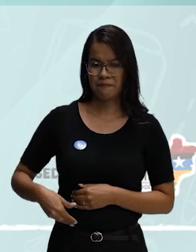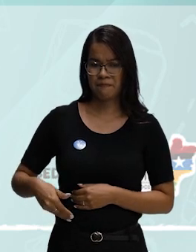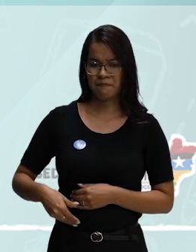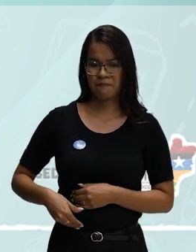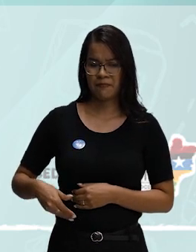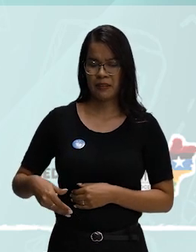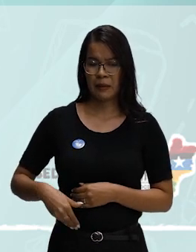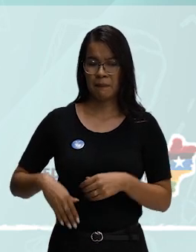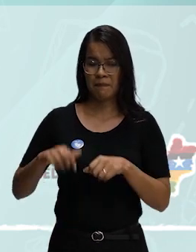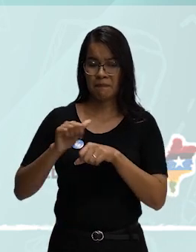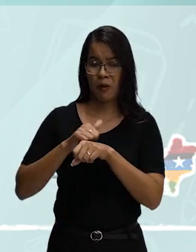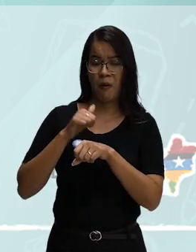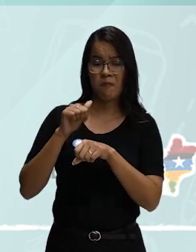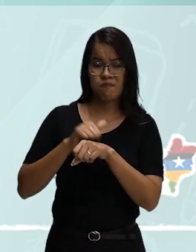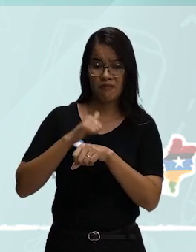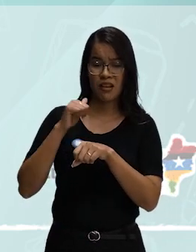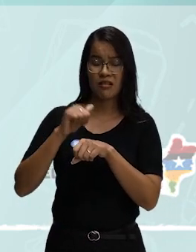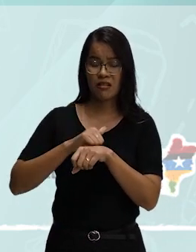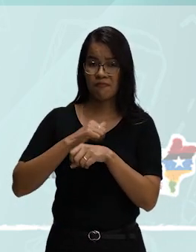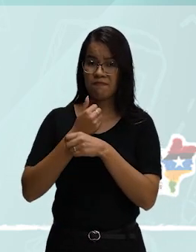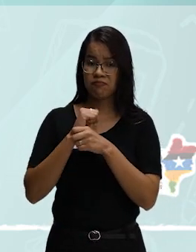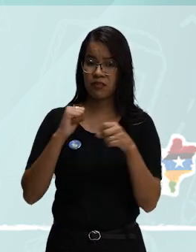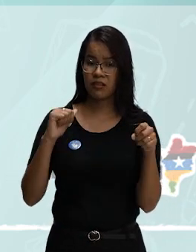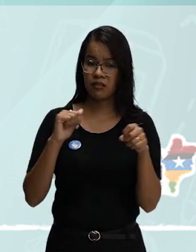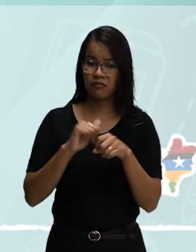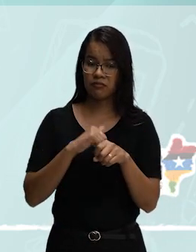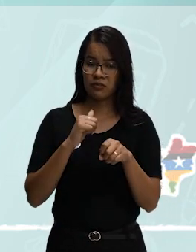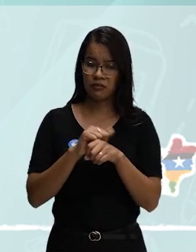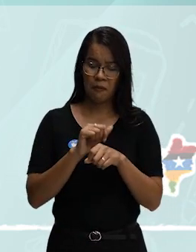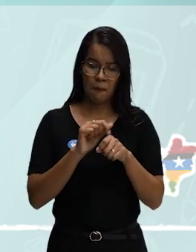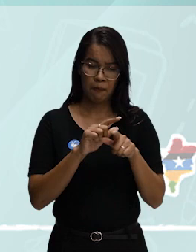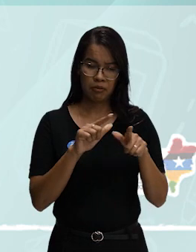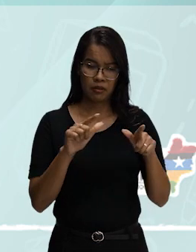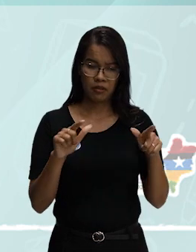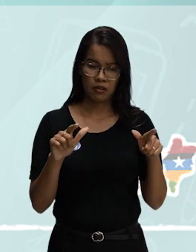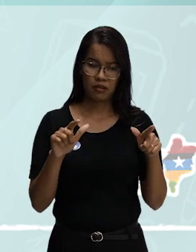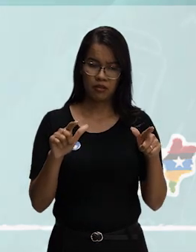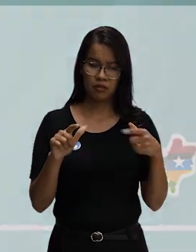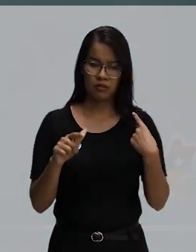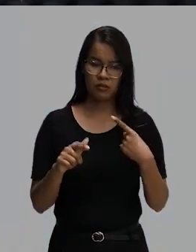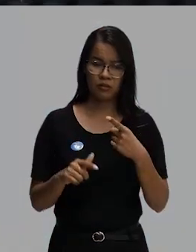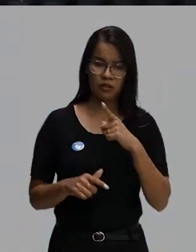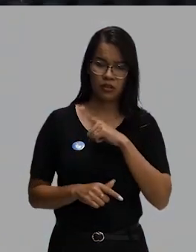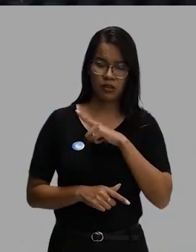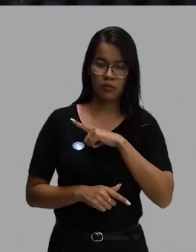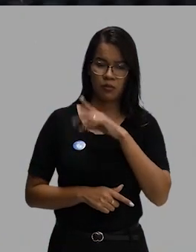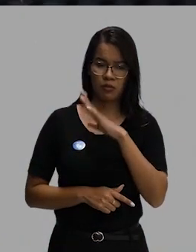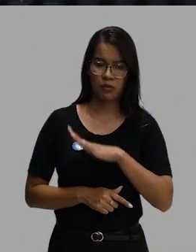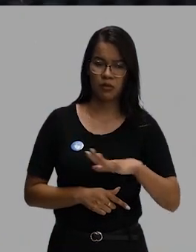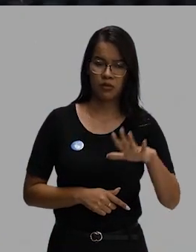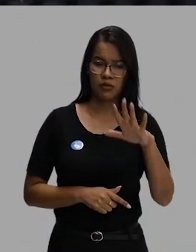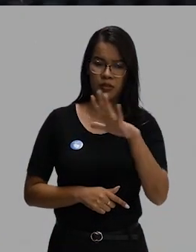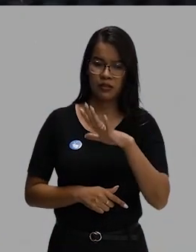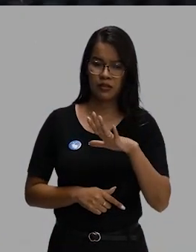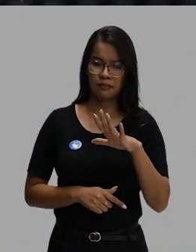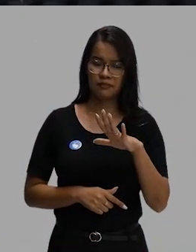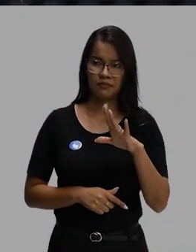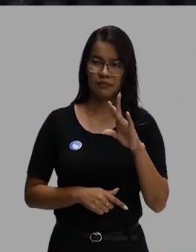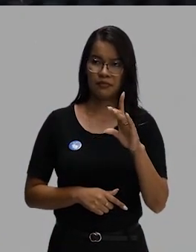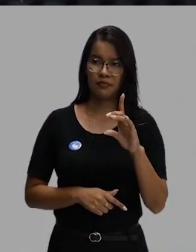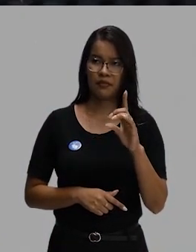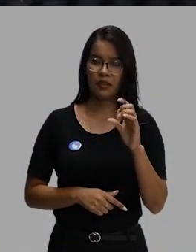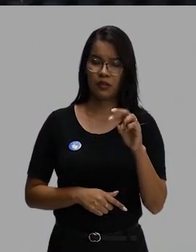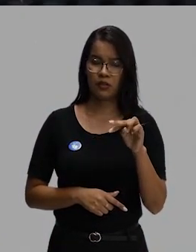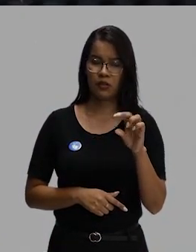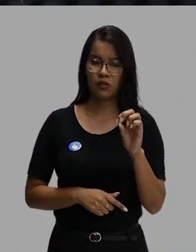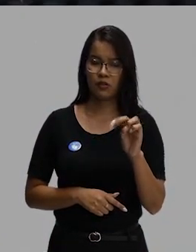cenário desértico, certo? Que no Brasil não tem deserto, mas nós temos uma região bem desértica que corresponde aqui